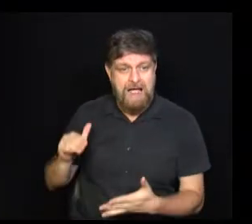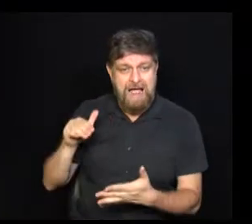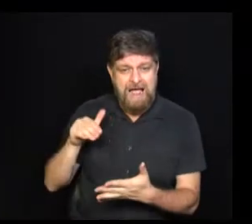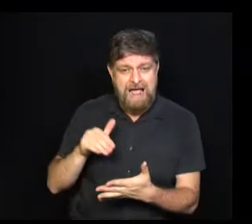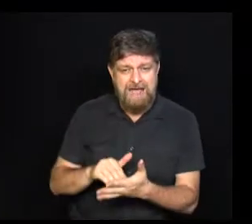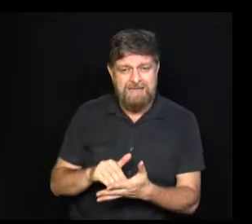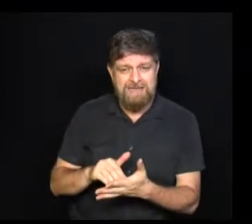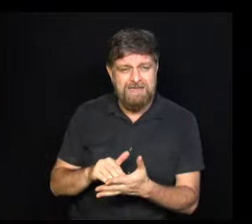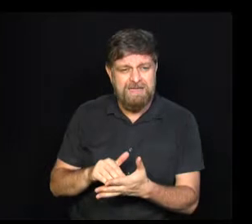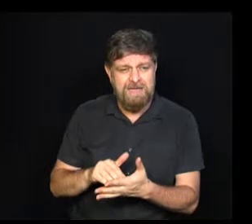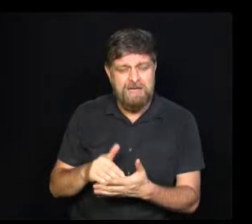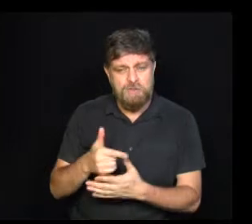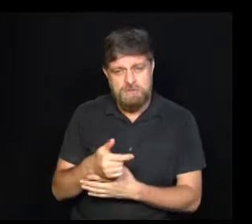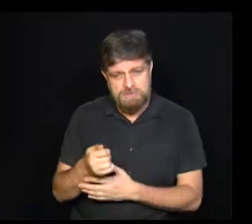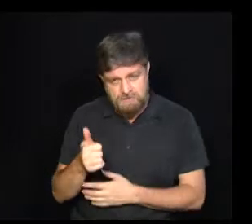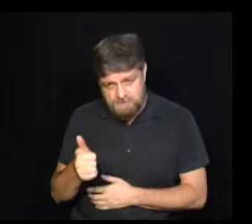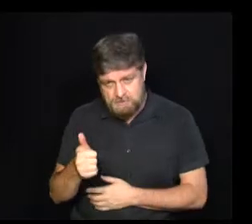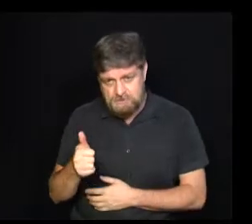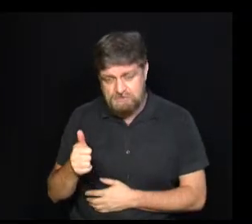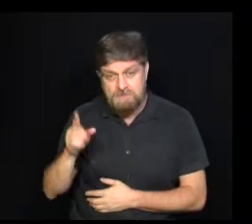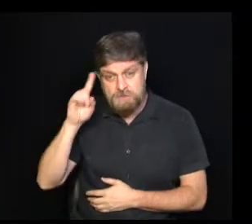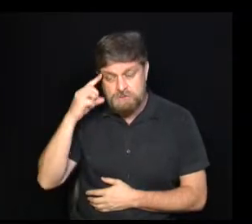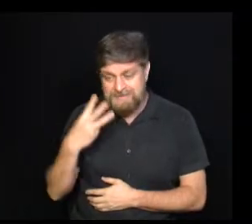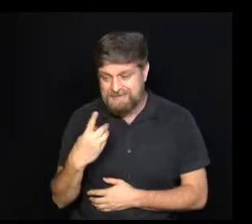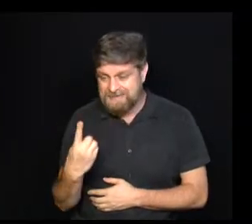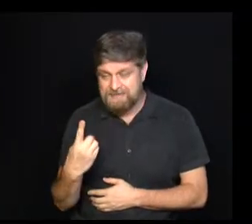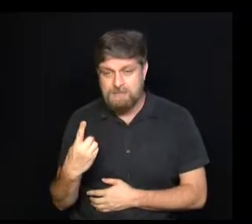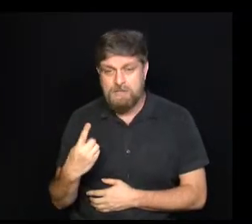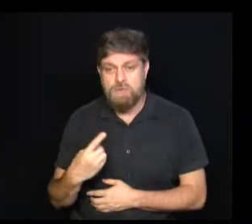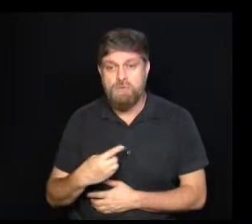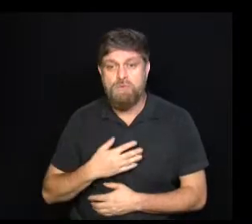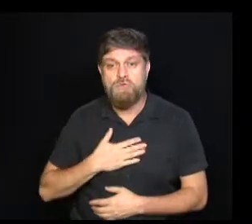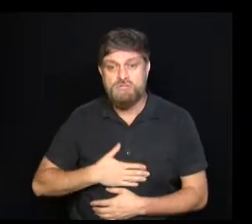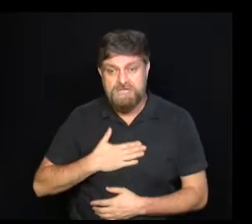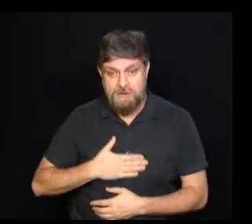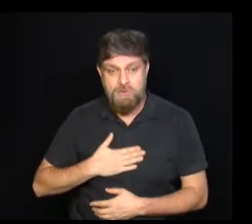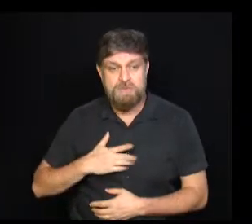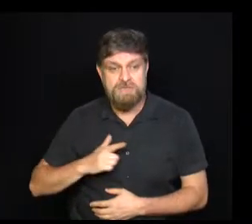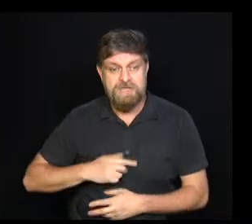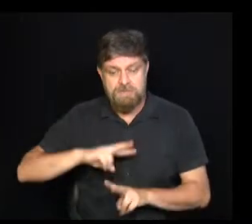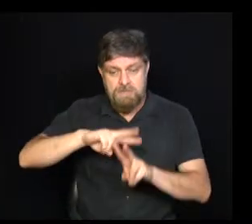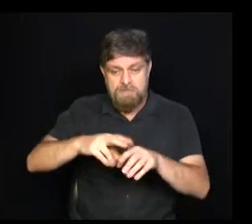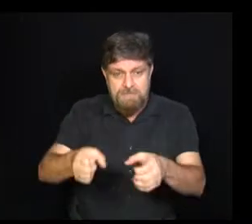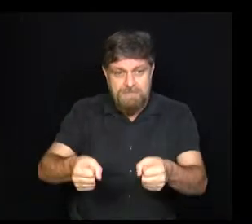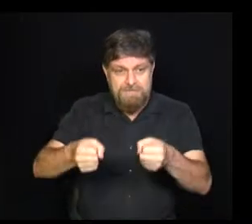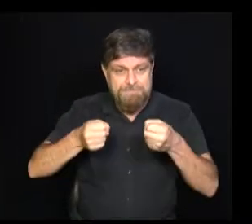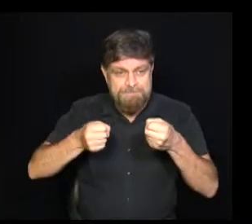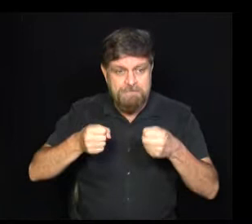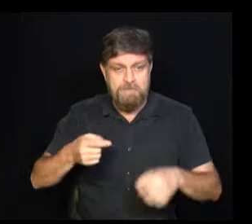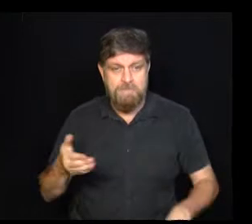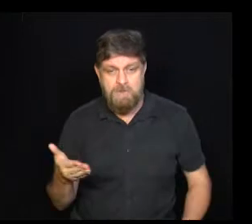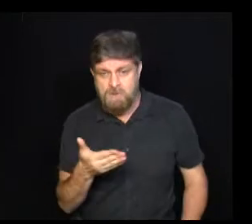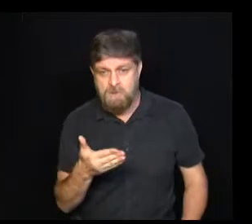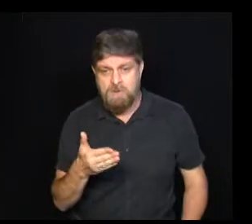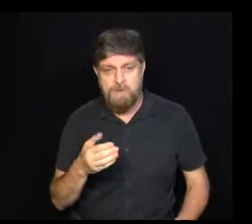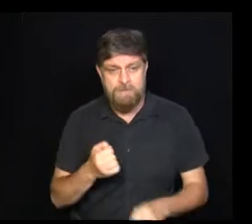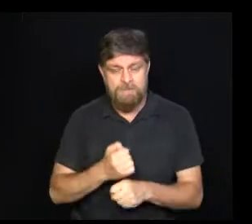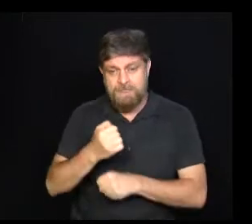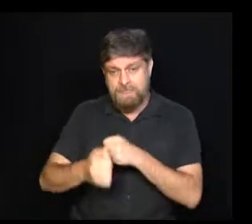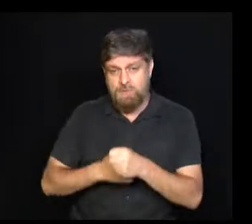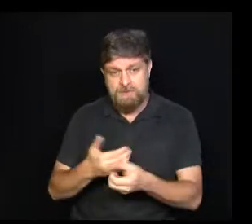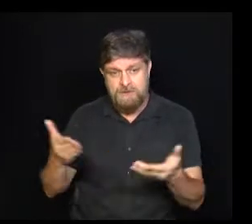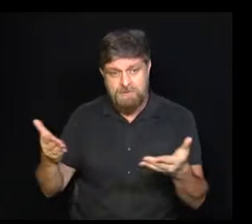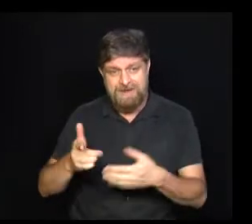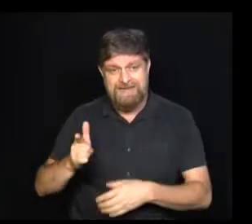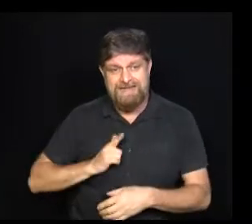em 2021 até 31 de agosto foram 16 prisões. Nós tivemos esse ano, infelizmente, um aumento nos